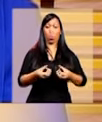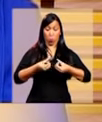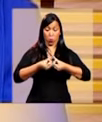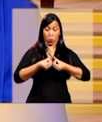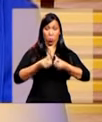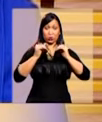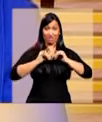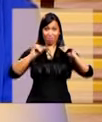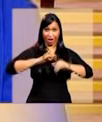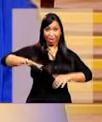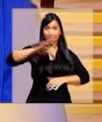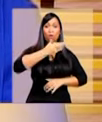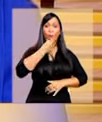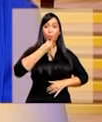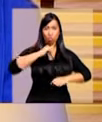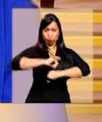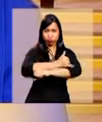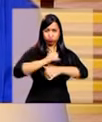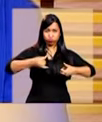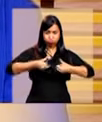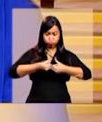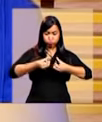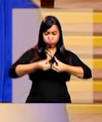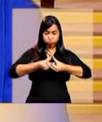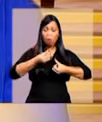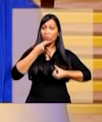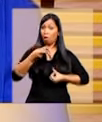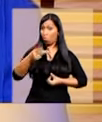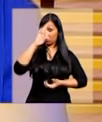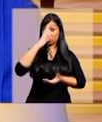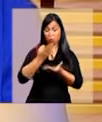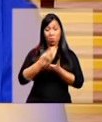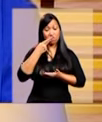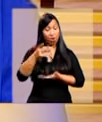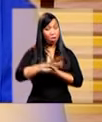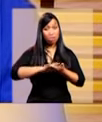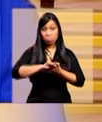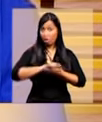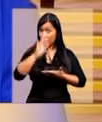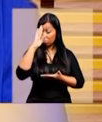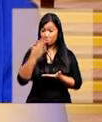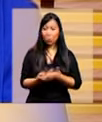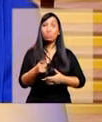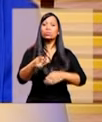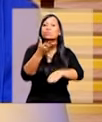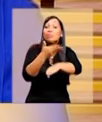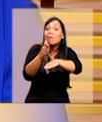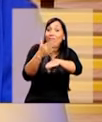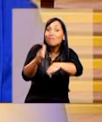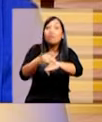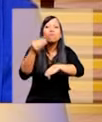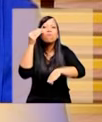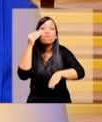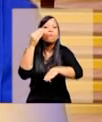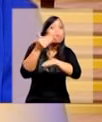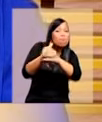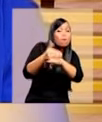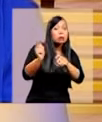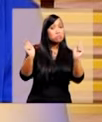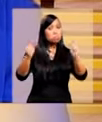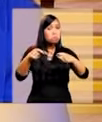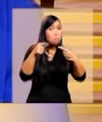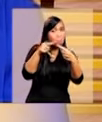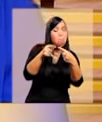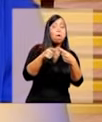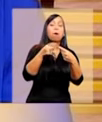Buda costumava dizer para os seus discípulos o seguinte: não creiam em nada do que eu vou dizer para vocês. Exercitem, testem.